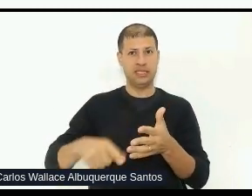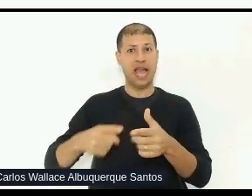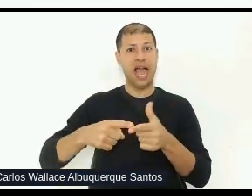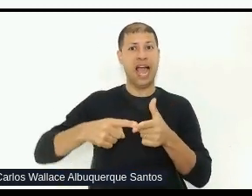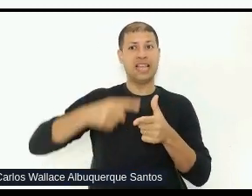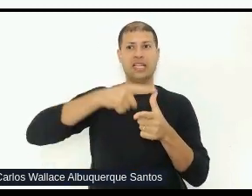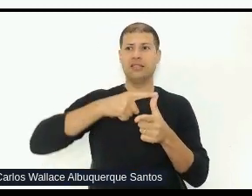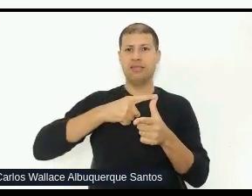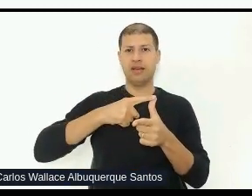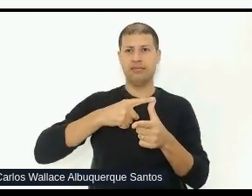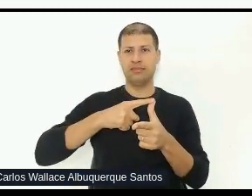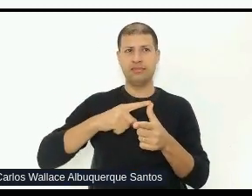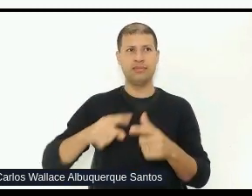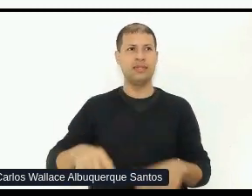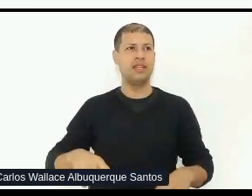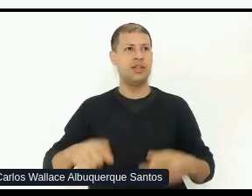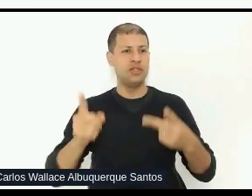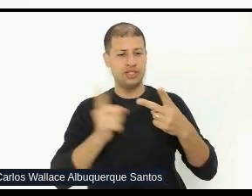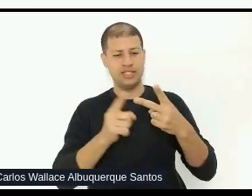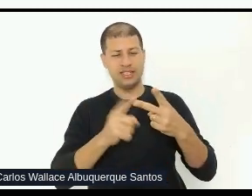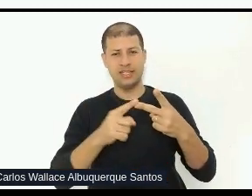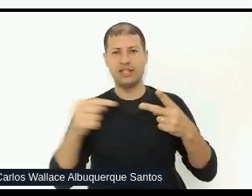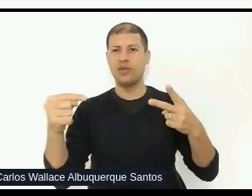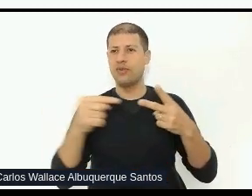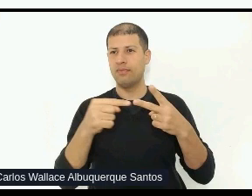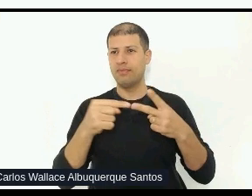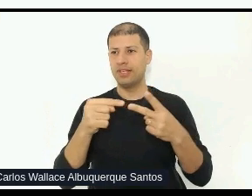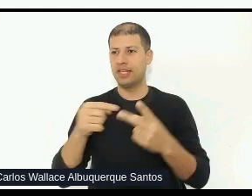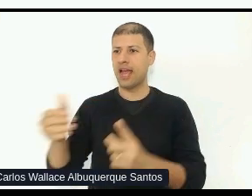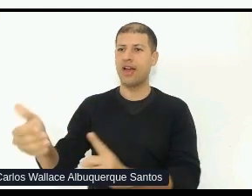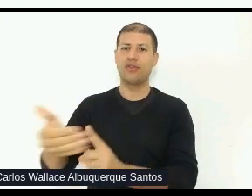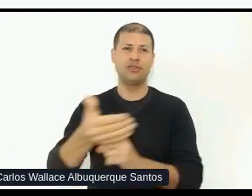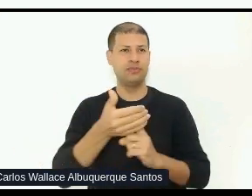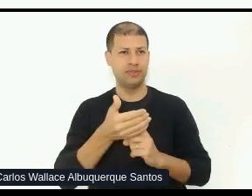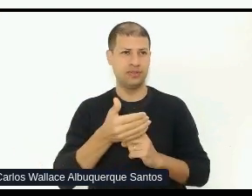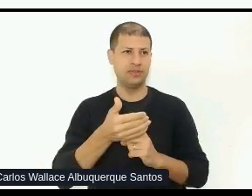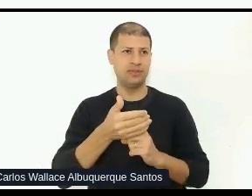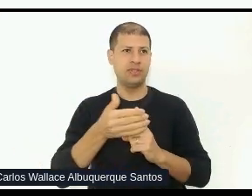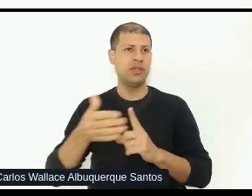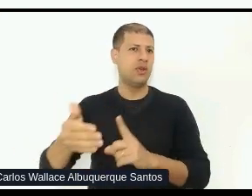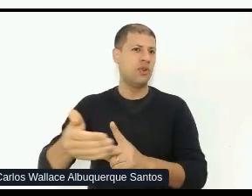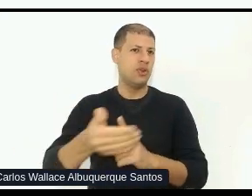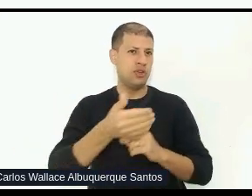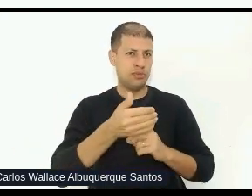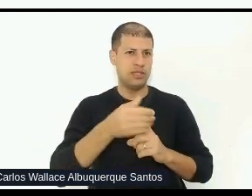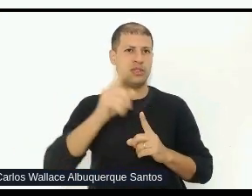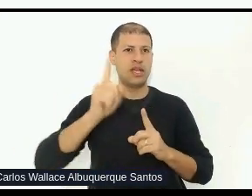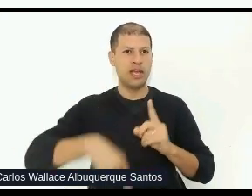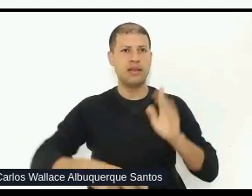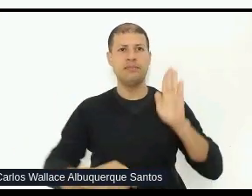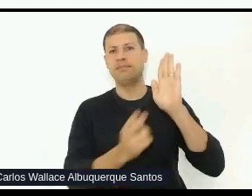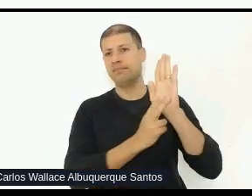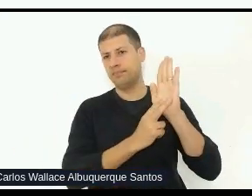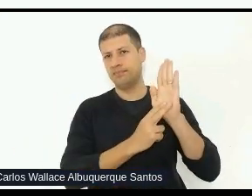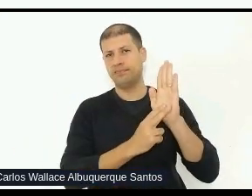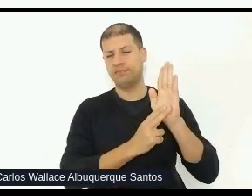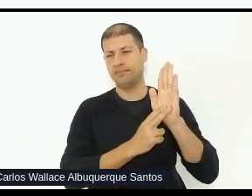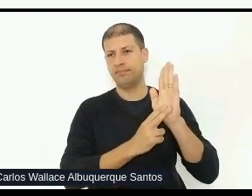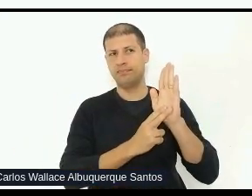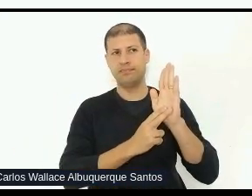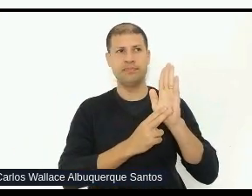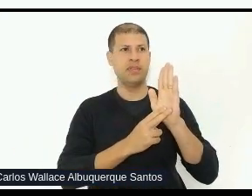a segunda tema é acolhimento. Acolhimento é um compromisso de estar em